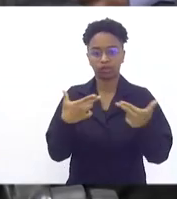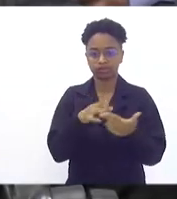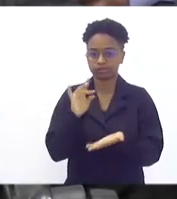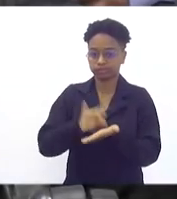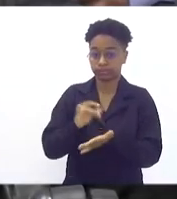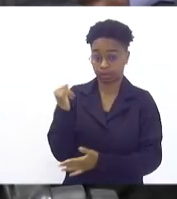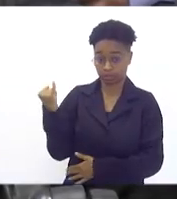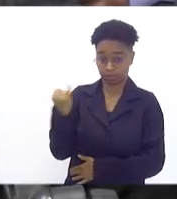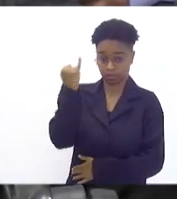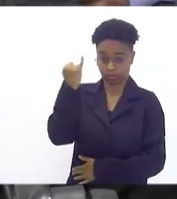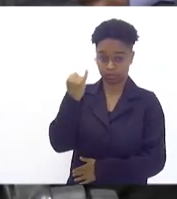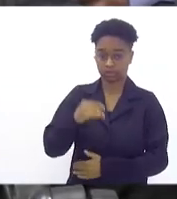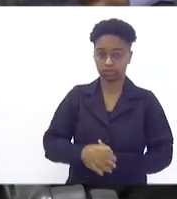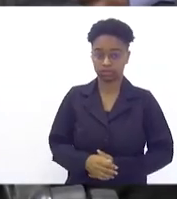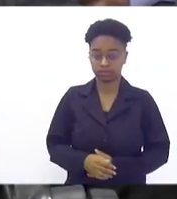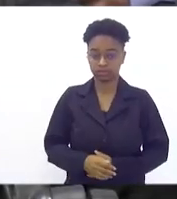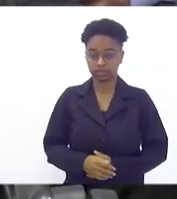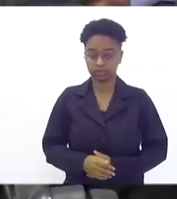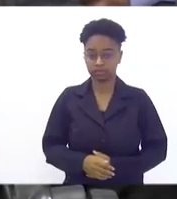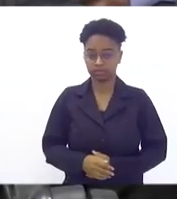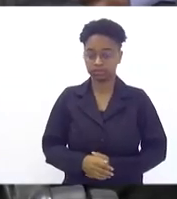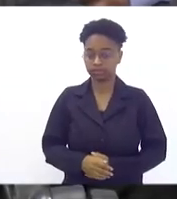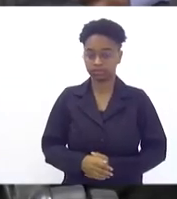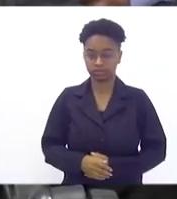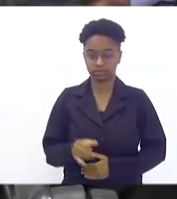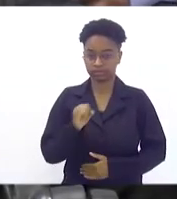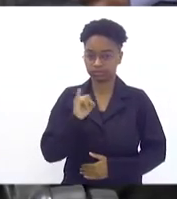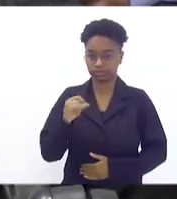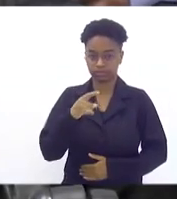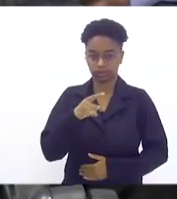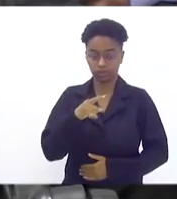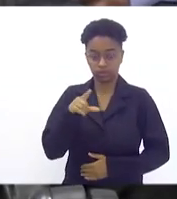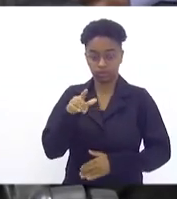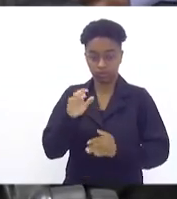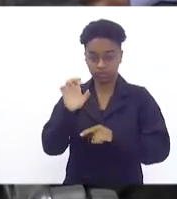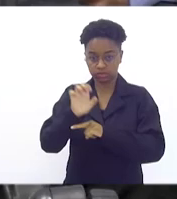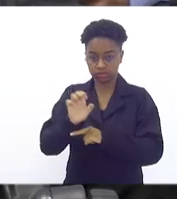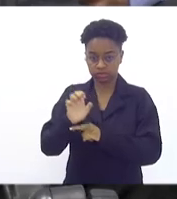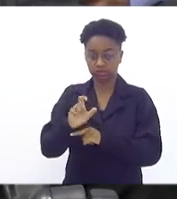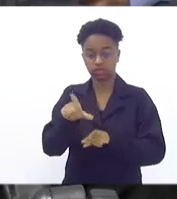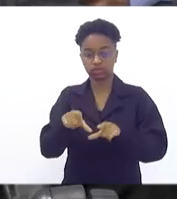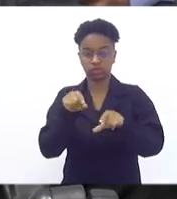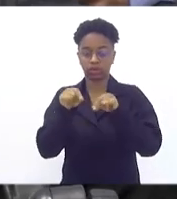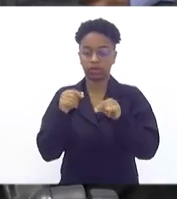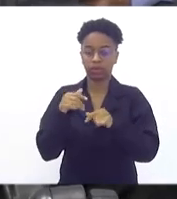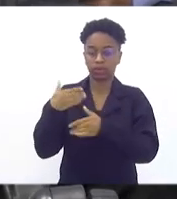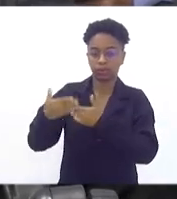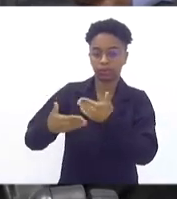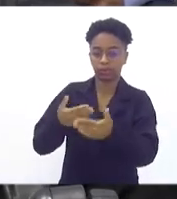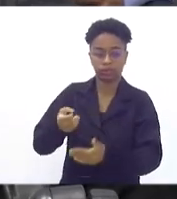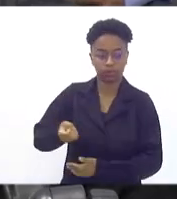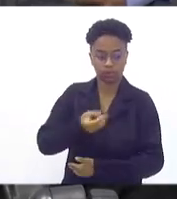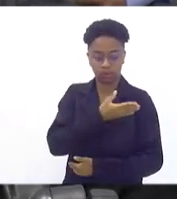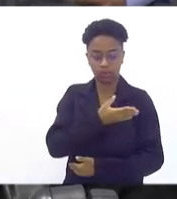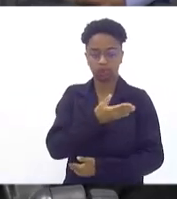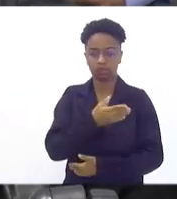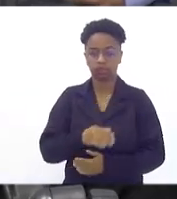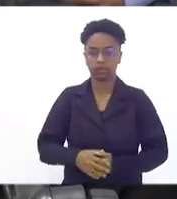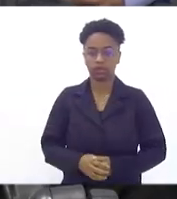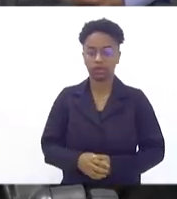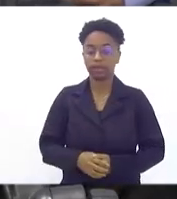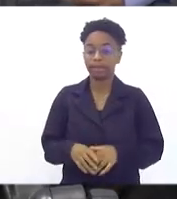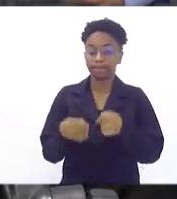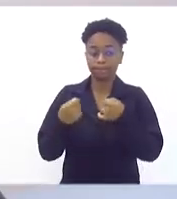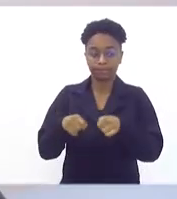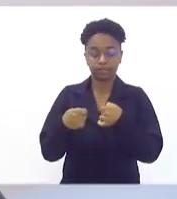relevante se há se o estado opta por um processo licitatório novo e a saída ele vai ele